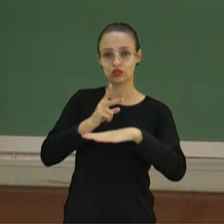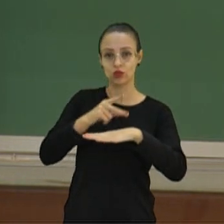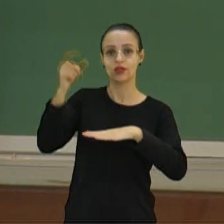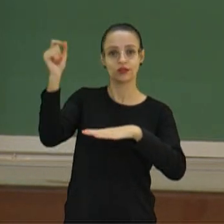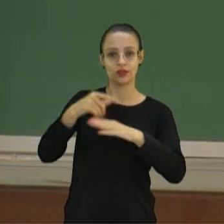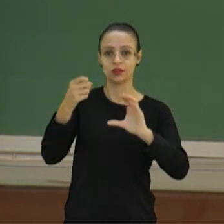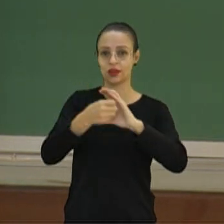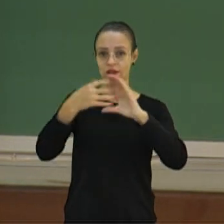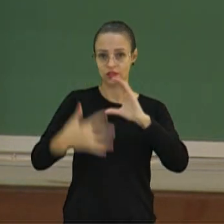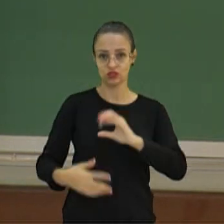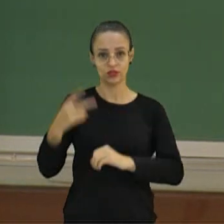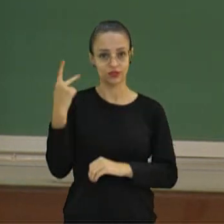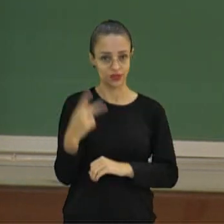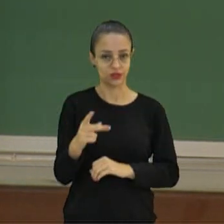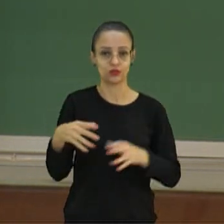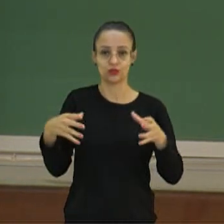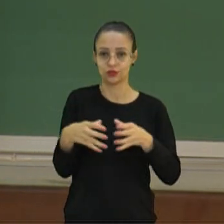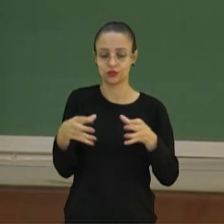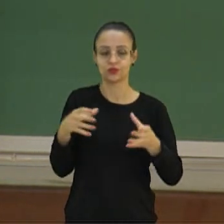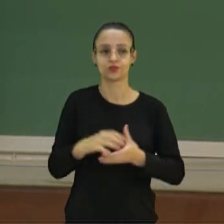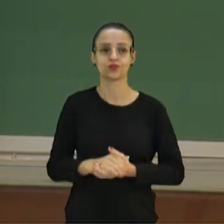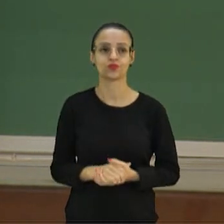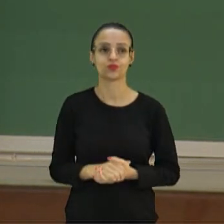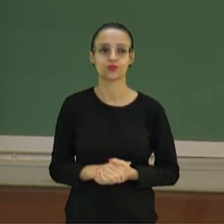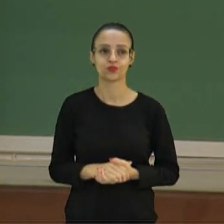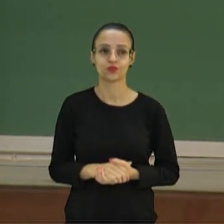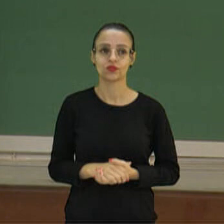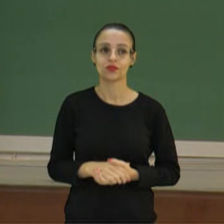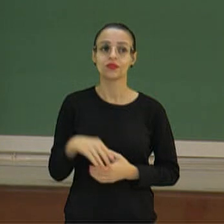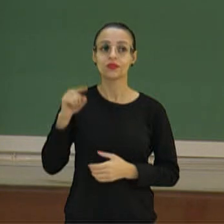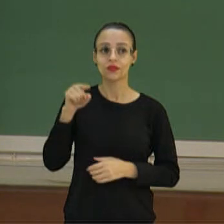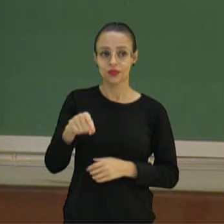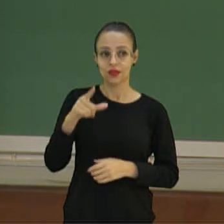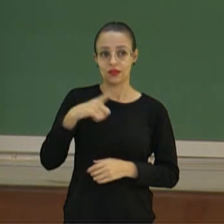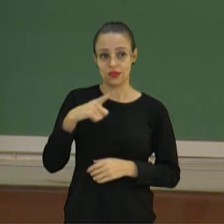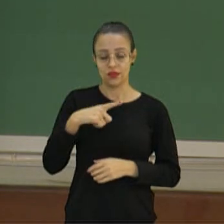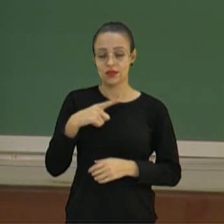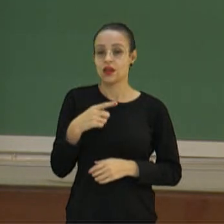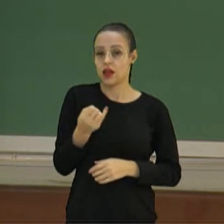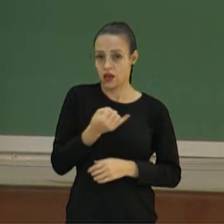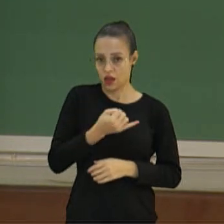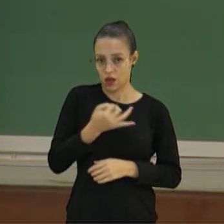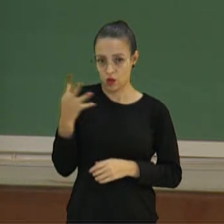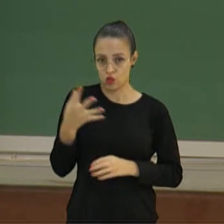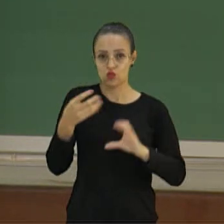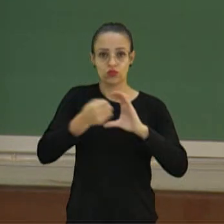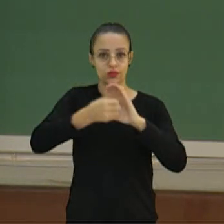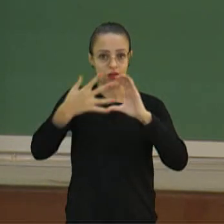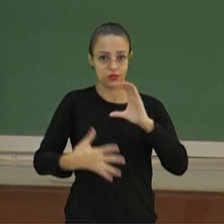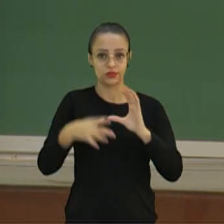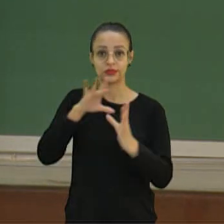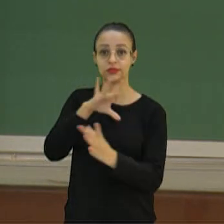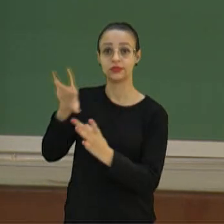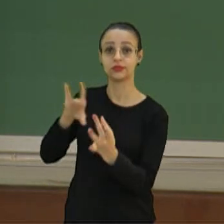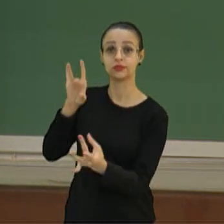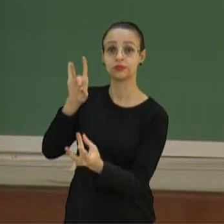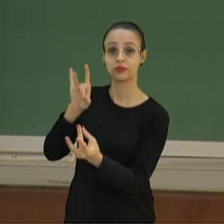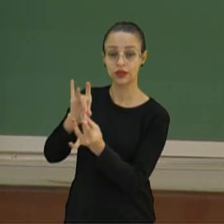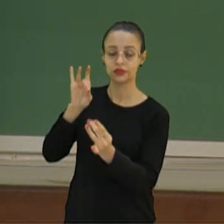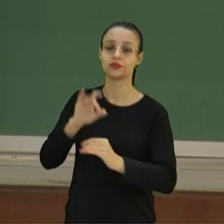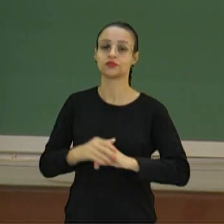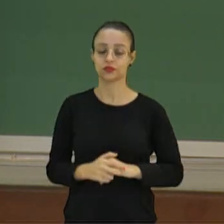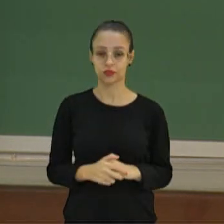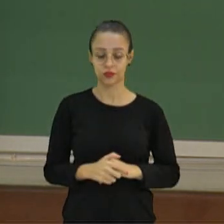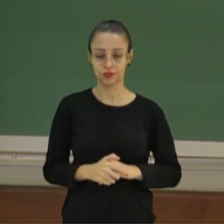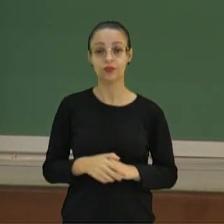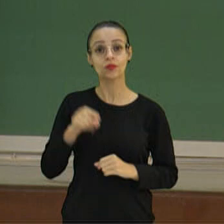é uma característica desse grupo. Eles têm, alguns animais, algumas características específicas. Quando a gente fala